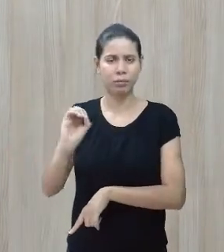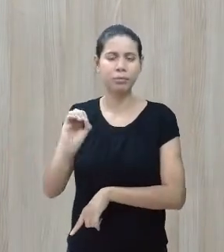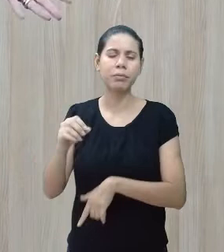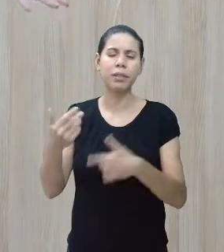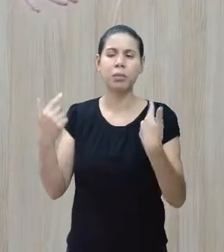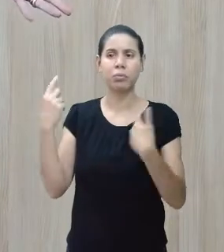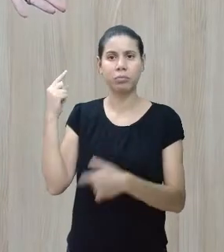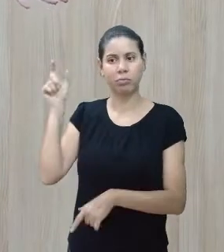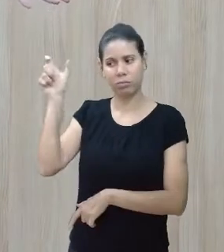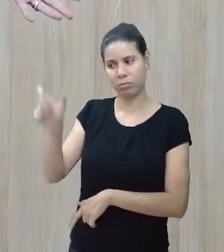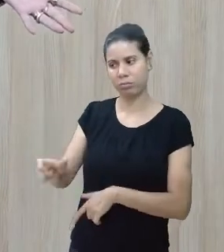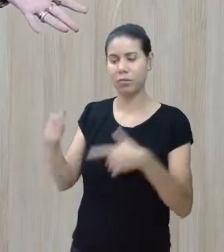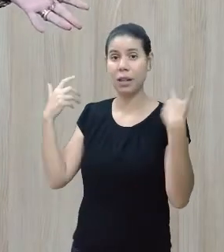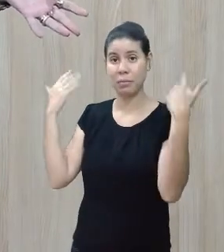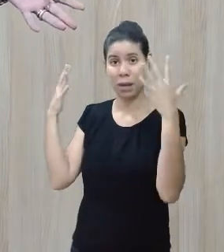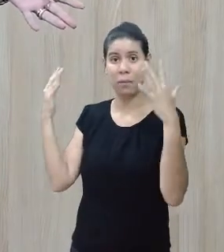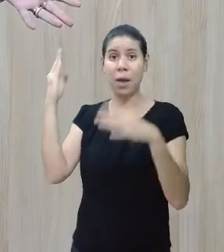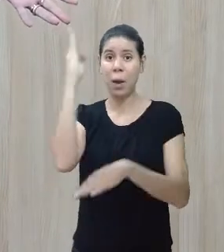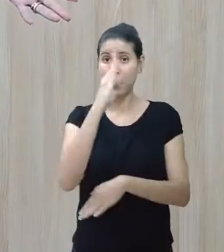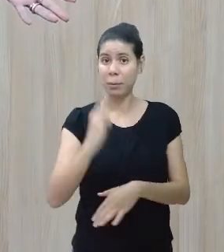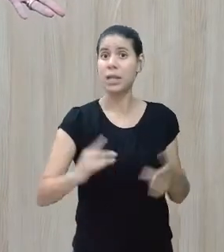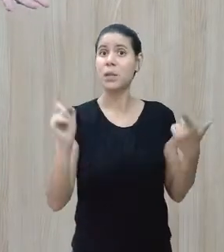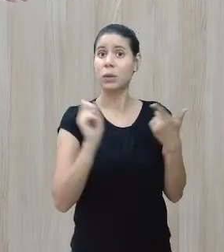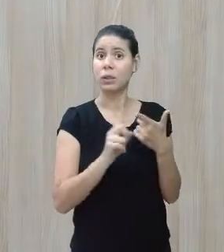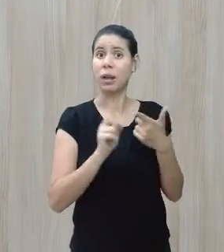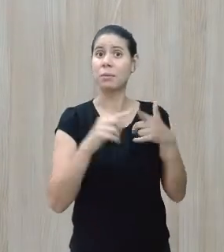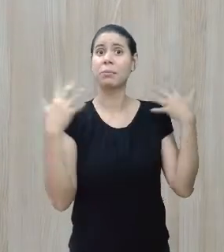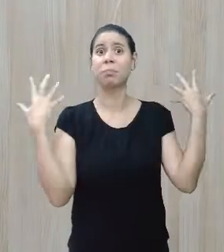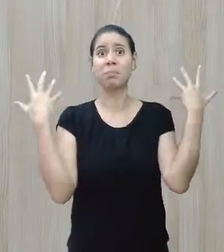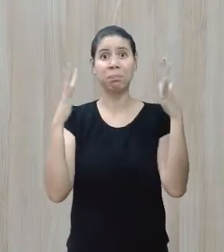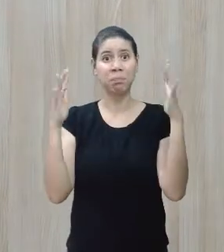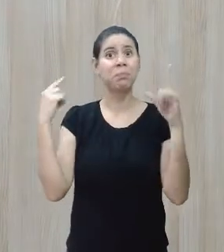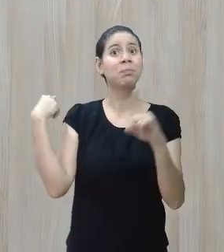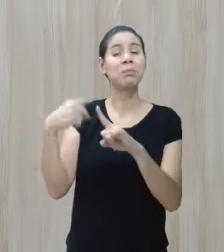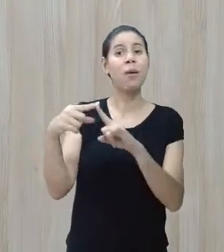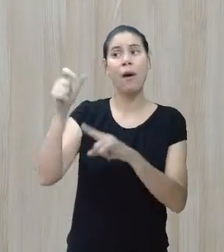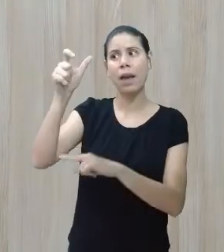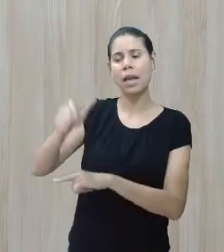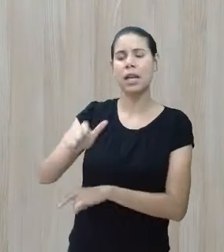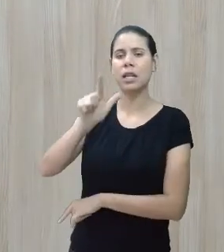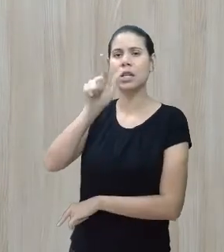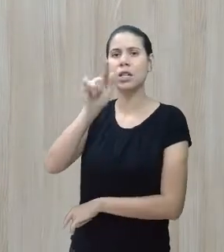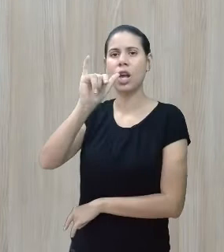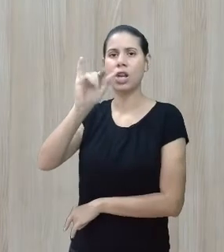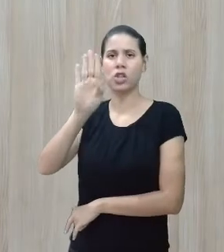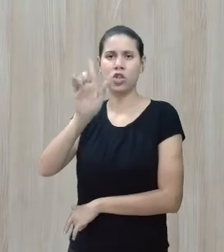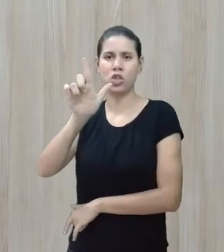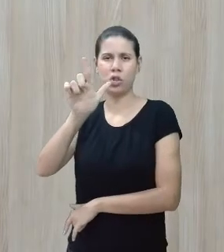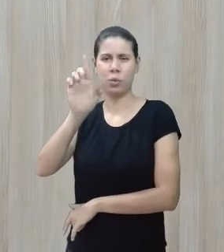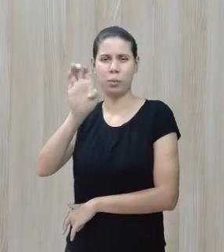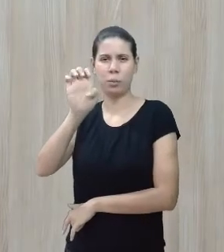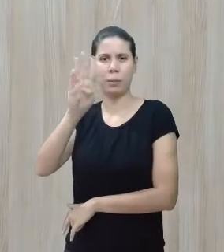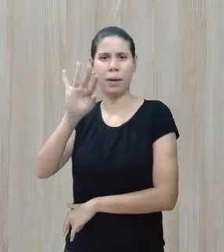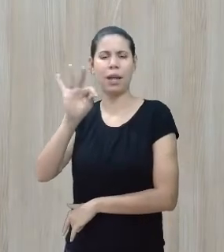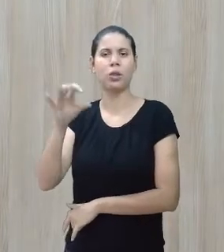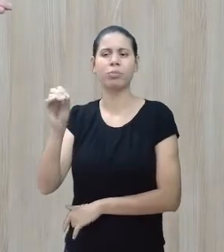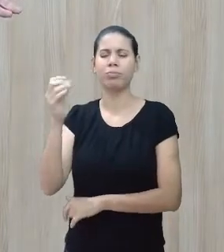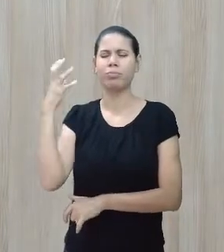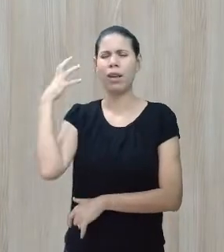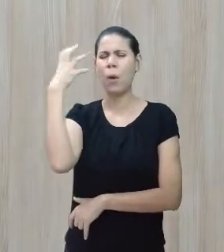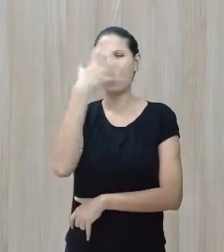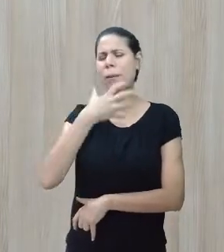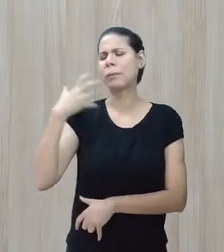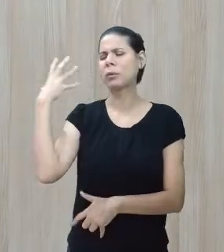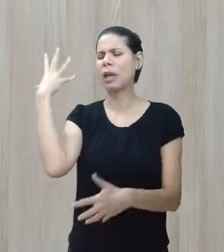de parabéns e o Brasil também está de parabéns, né? Afinal de contas, Gilberto Gil tem músicas belíssimas, que a gente pode dizer até que são